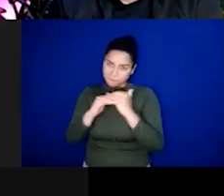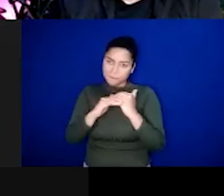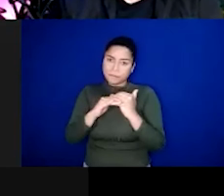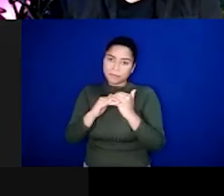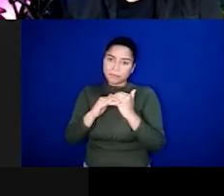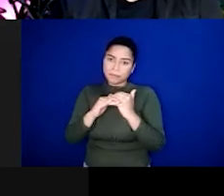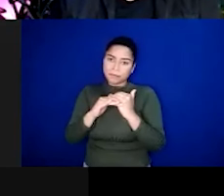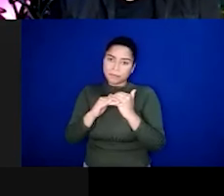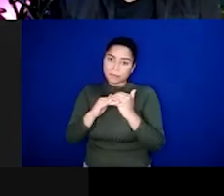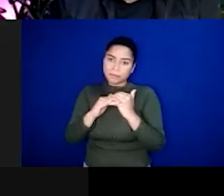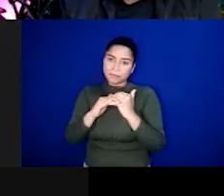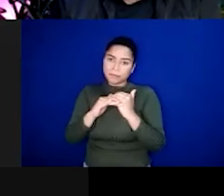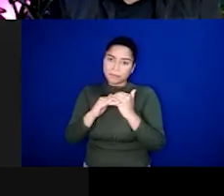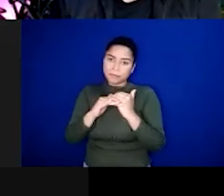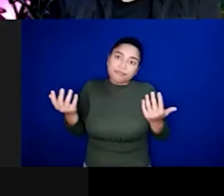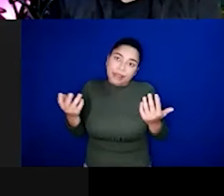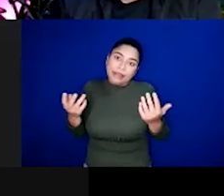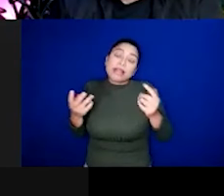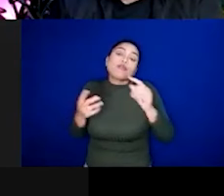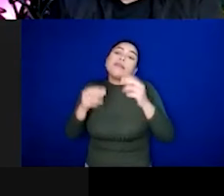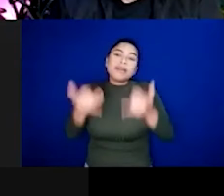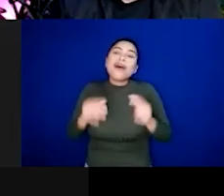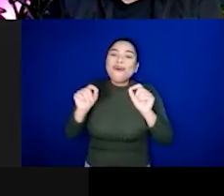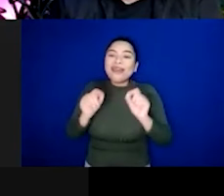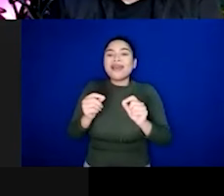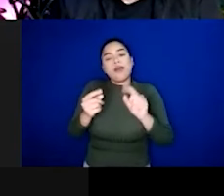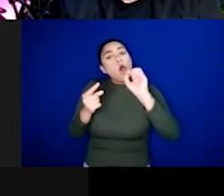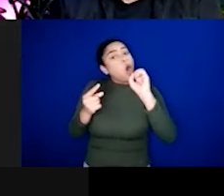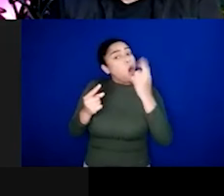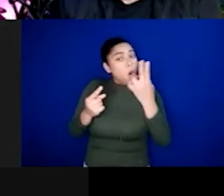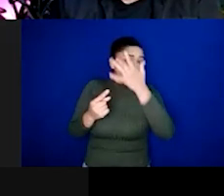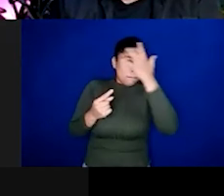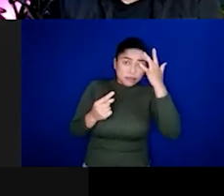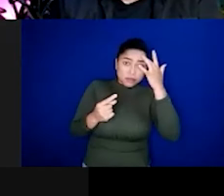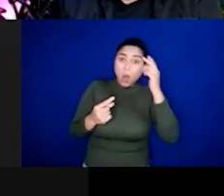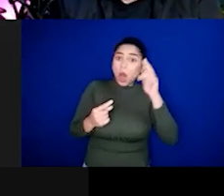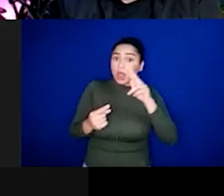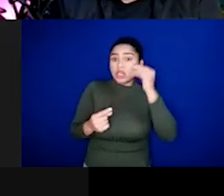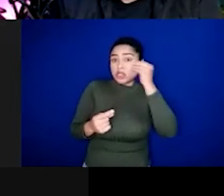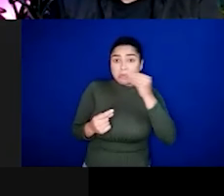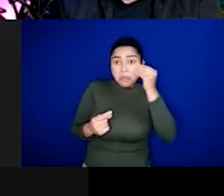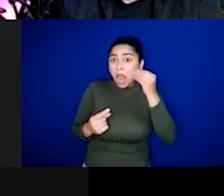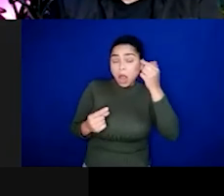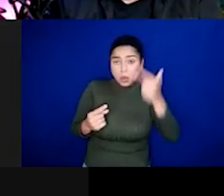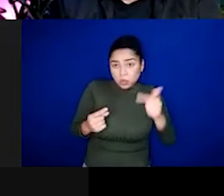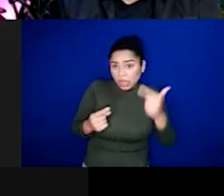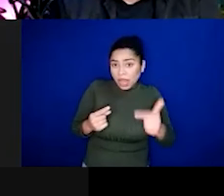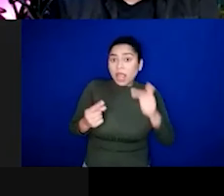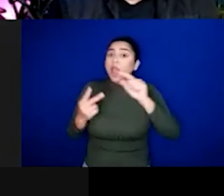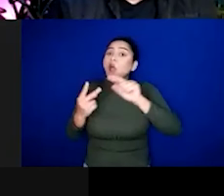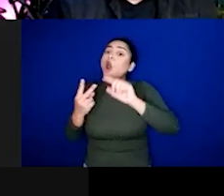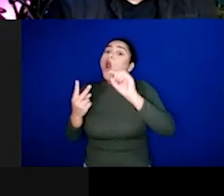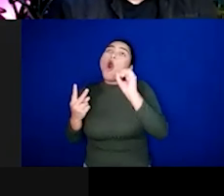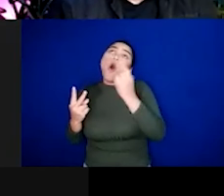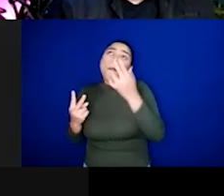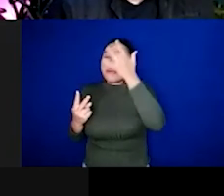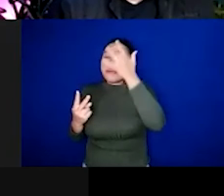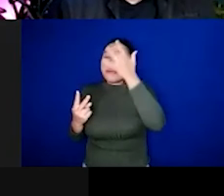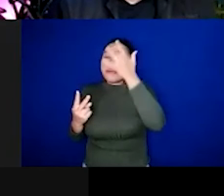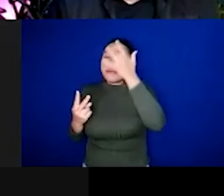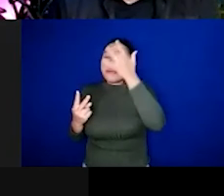passou pela experiência ou nem todo mundo tem e a habilidade de ouvir ou escutar ou